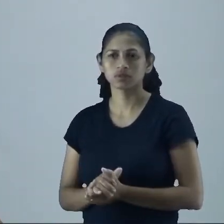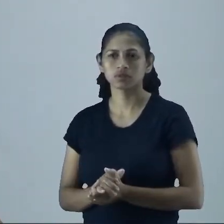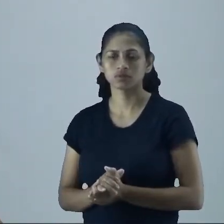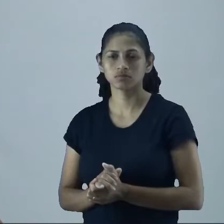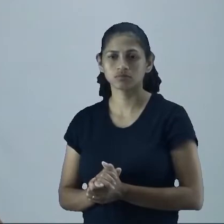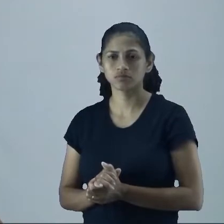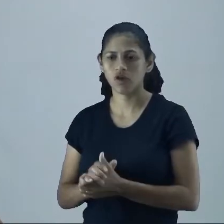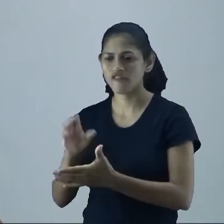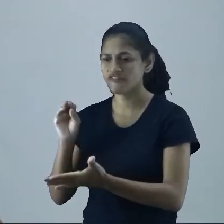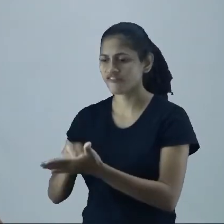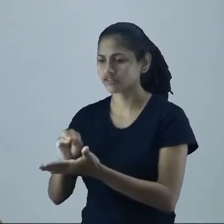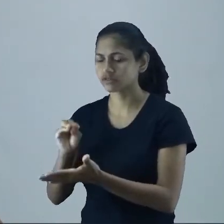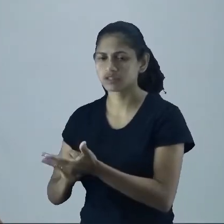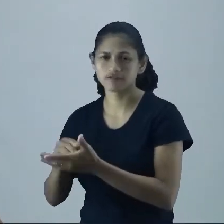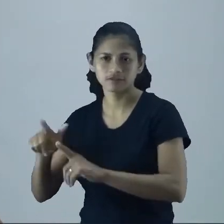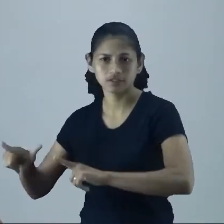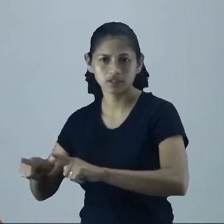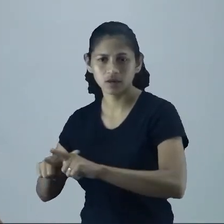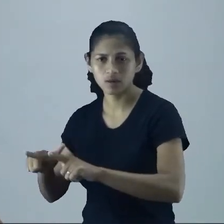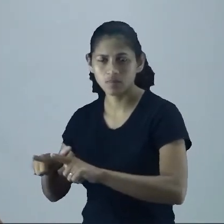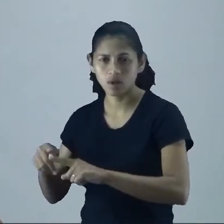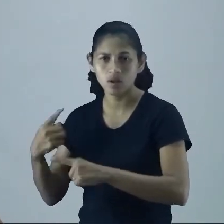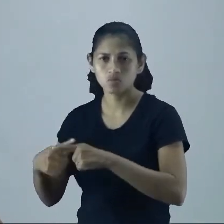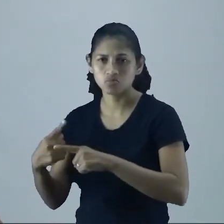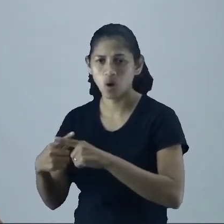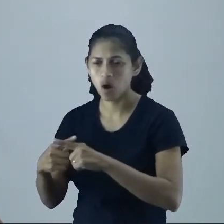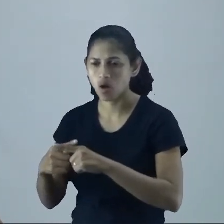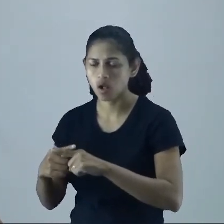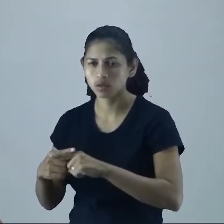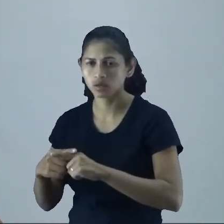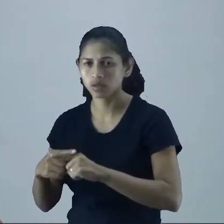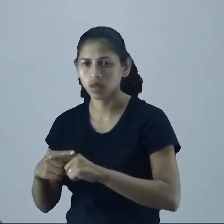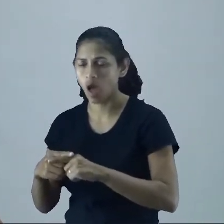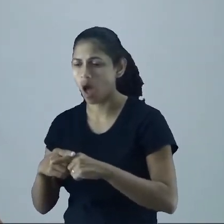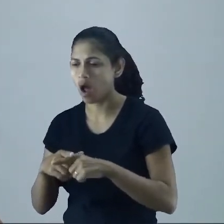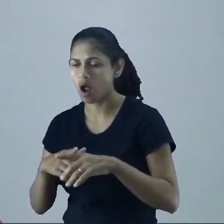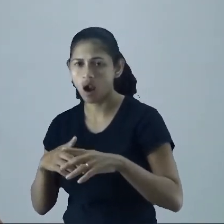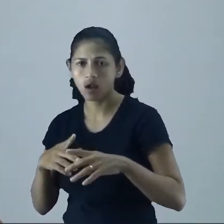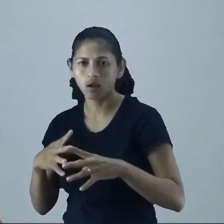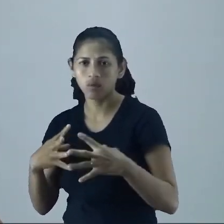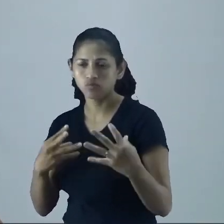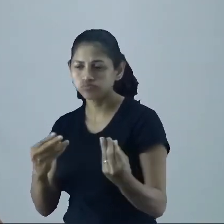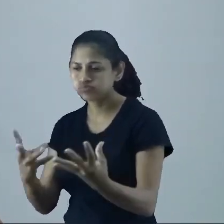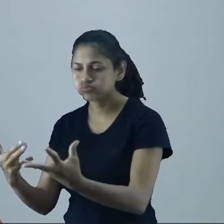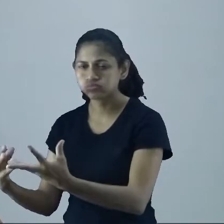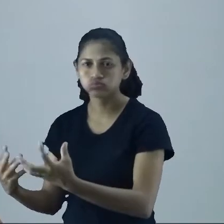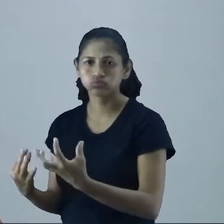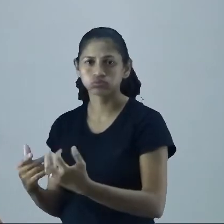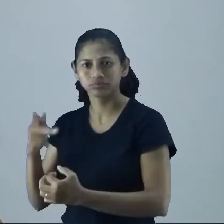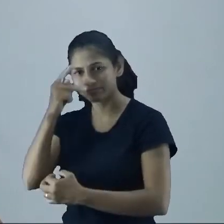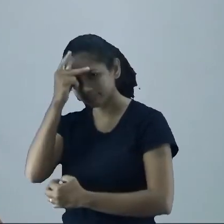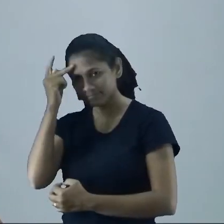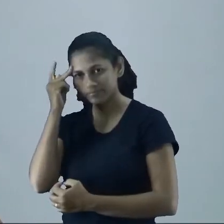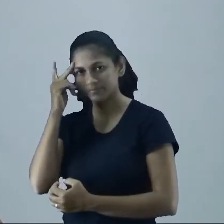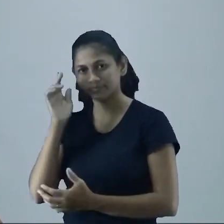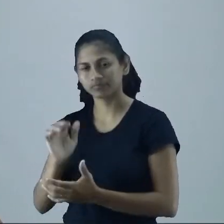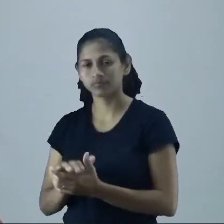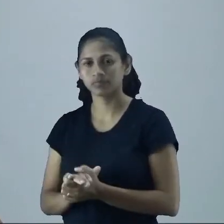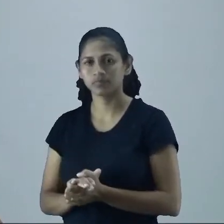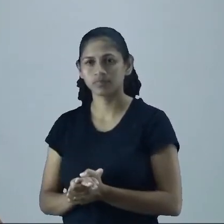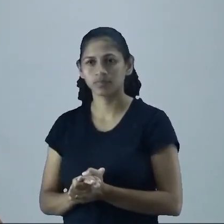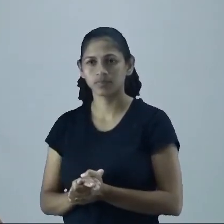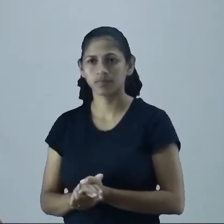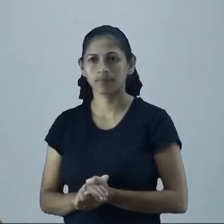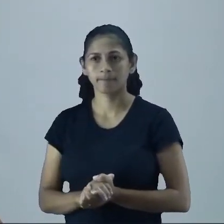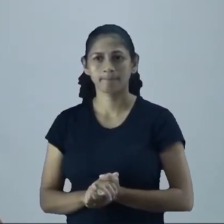né? Elas não conseguiram emprego porque era muita gente. A indústria não necessitava de tantas pessoas como saíram do